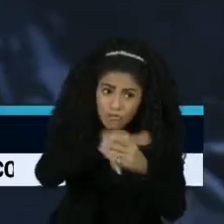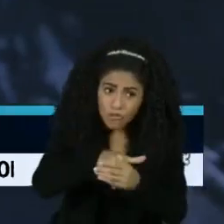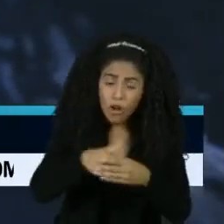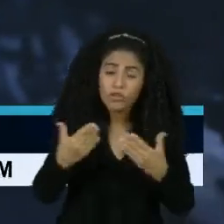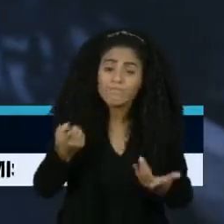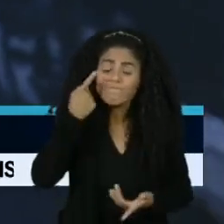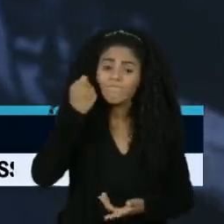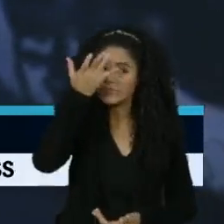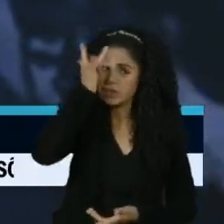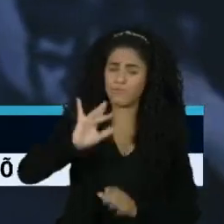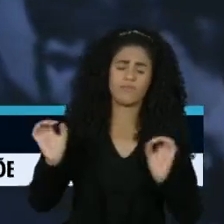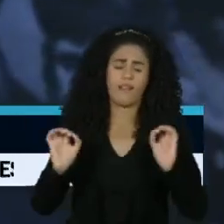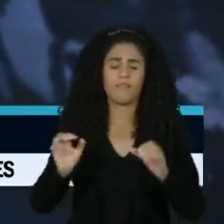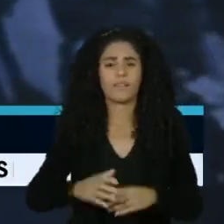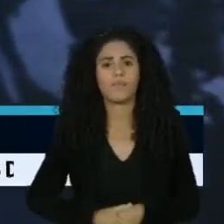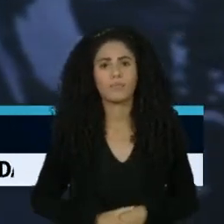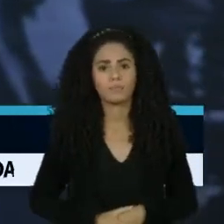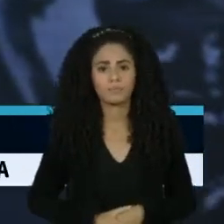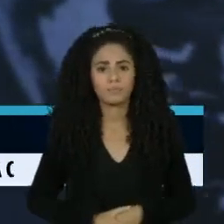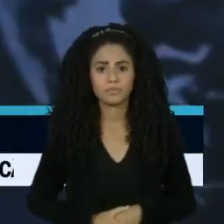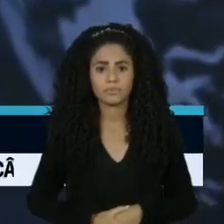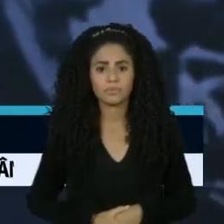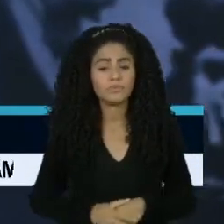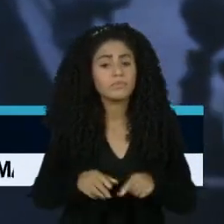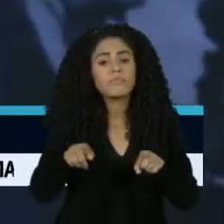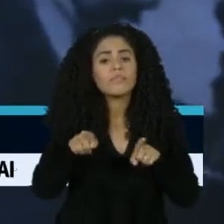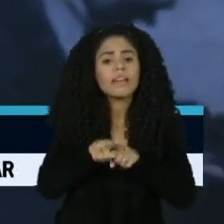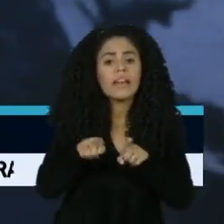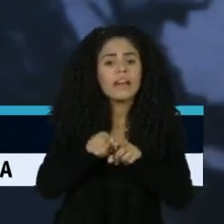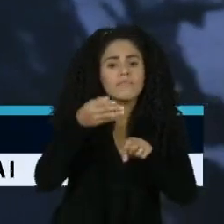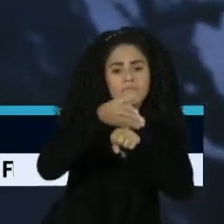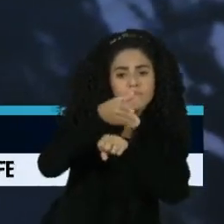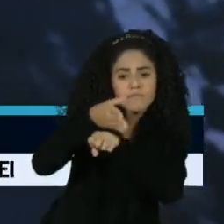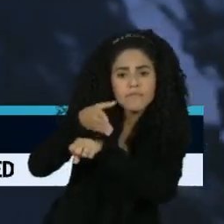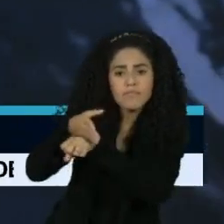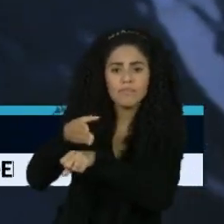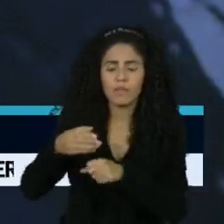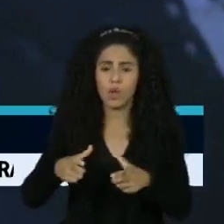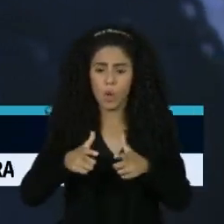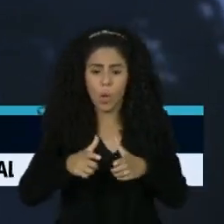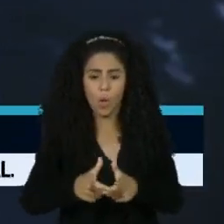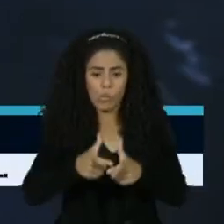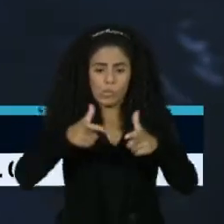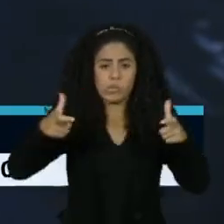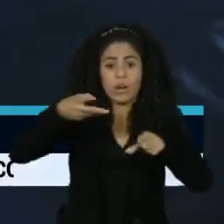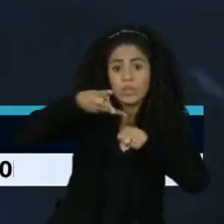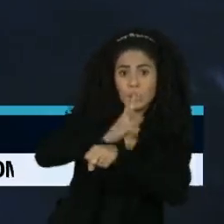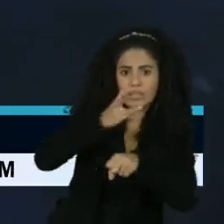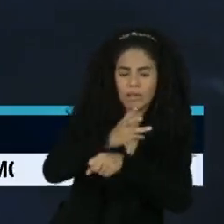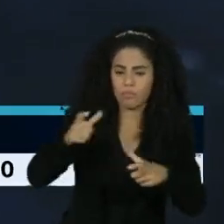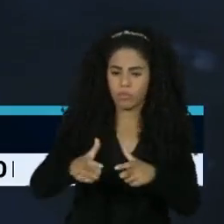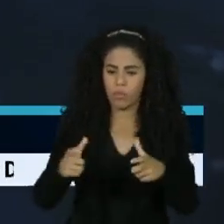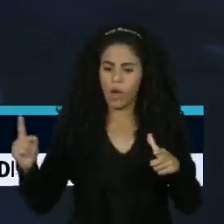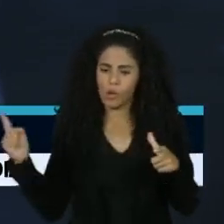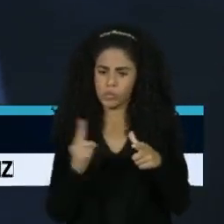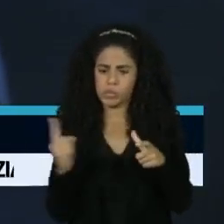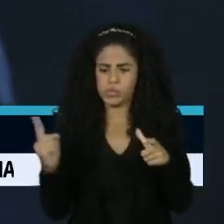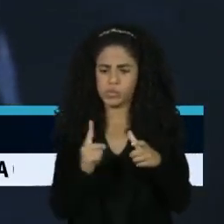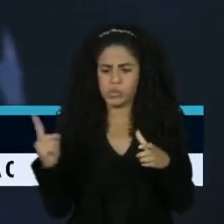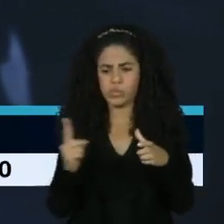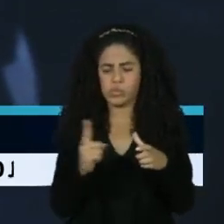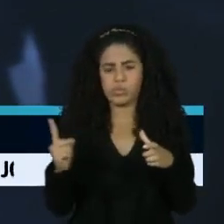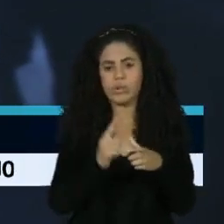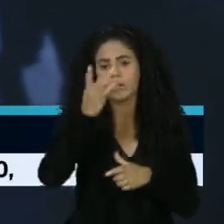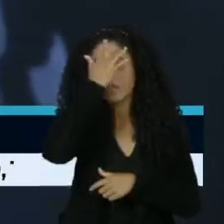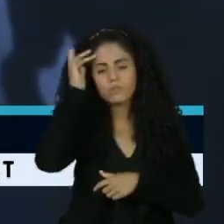é uma ferramenta do WhatsApp batizada de comunidades que prevê a participação de mega grupos Só estará disponível depois das eleições